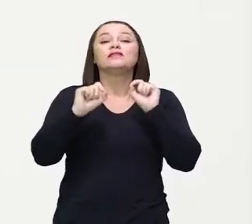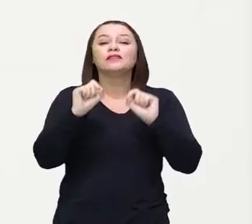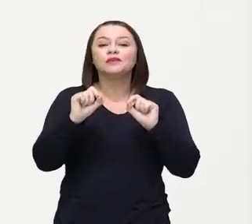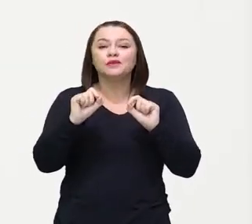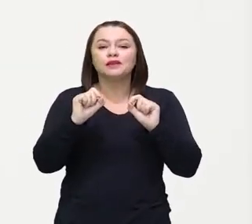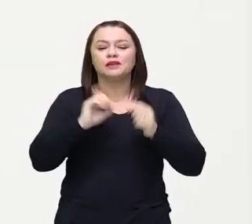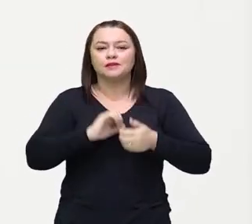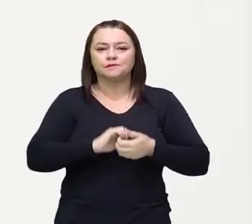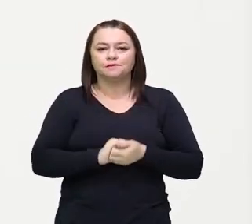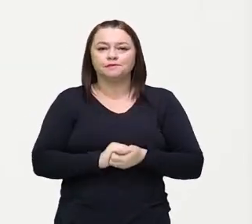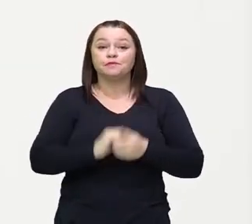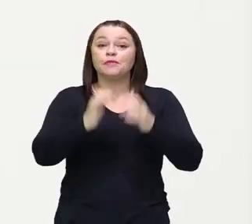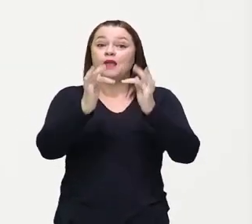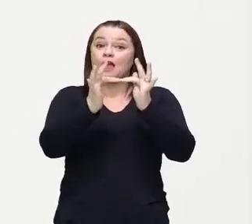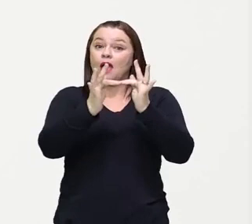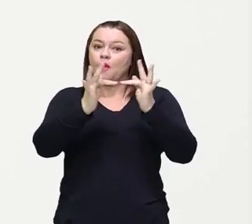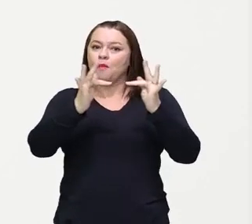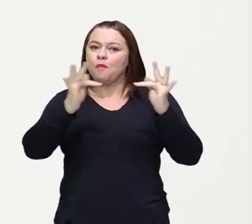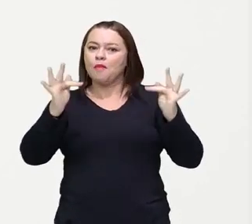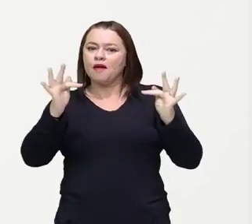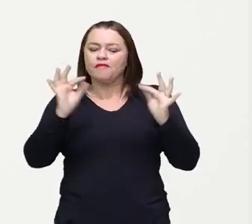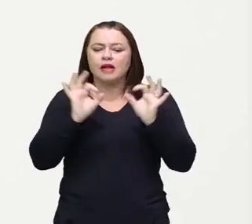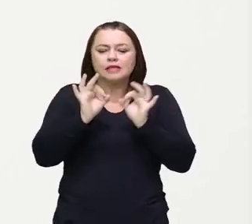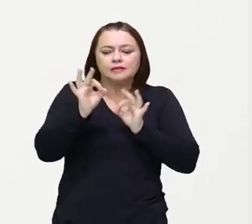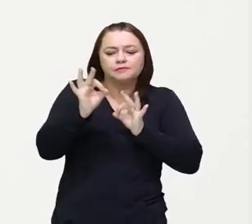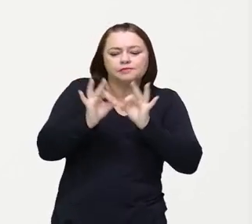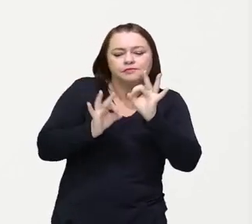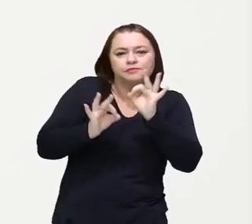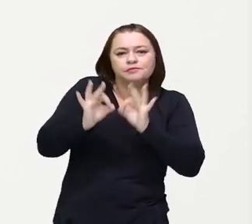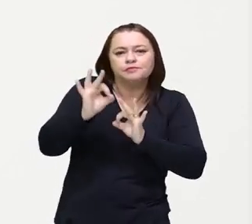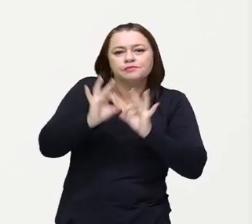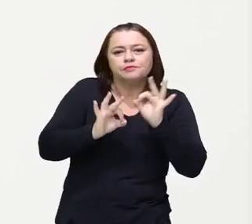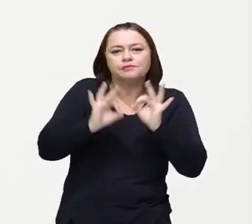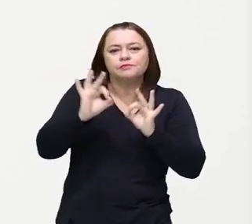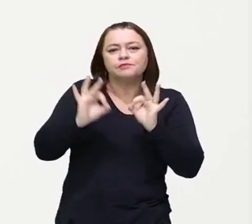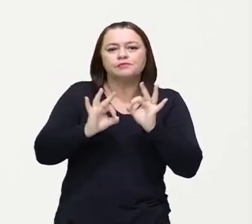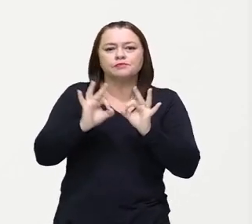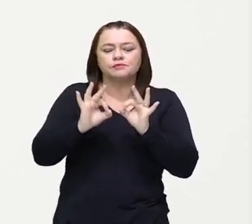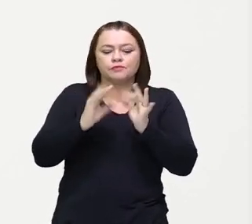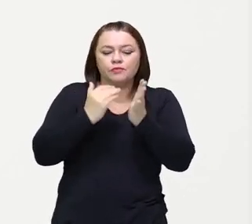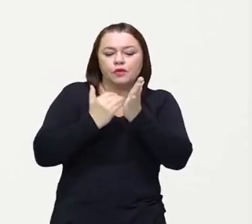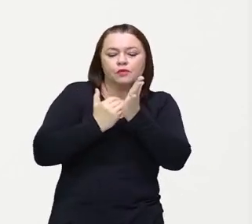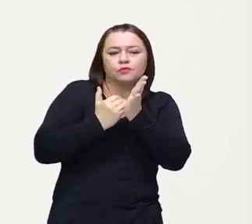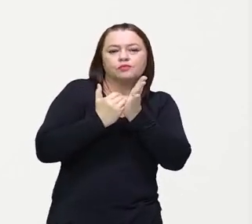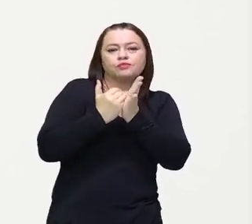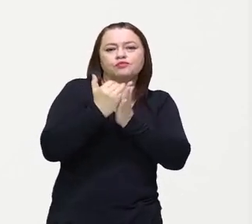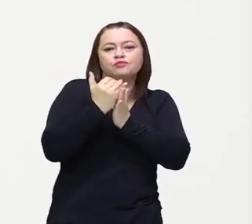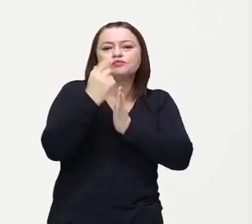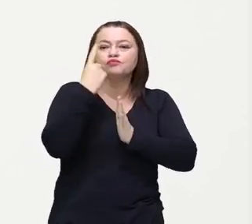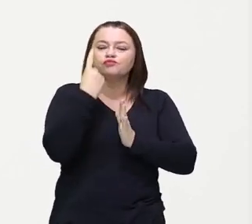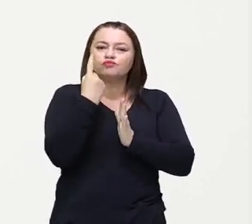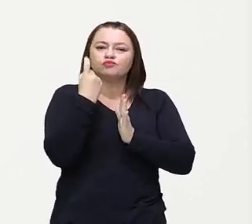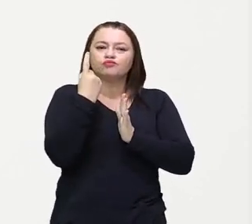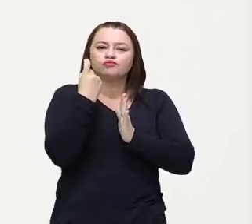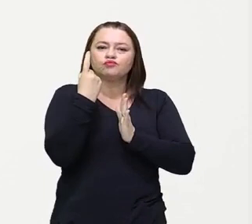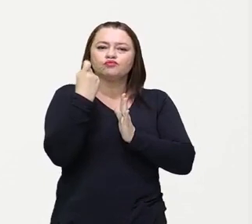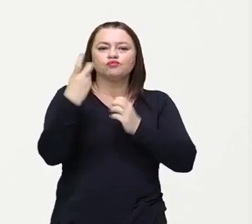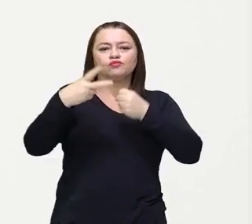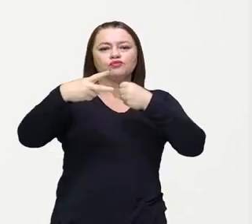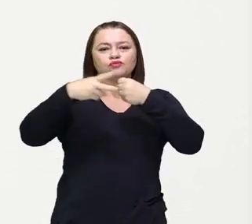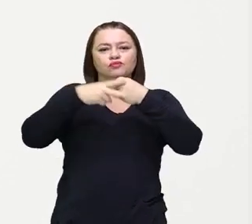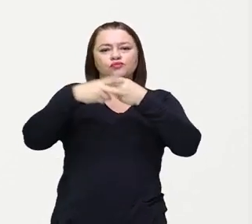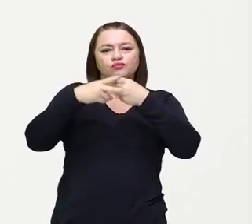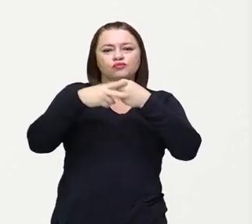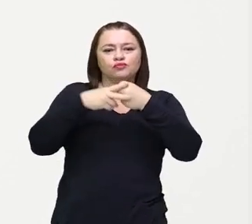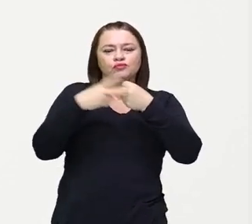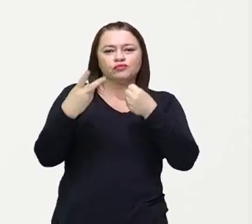Oração. É a frase que se organiza em torno de um único verbo ou